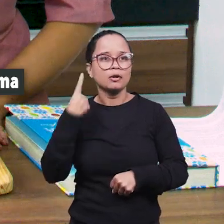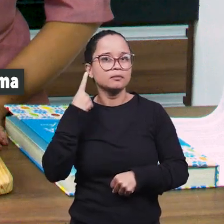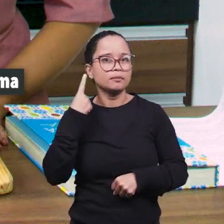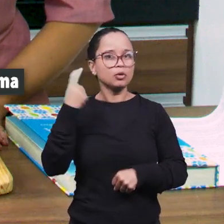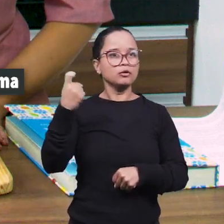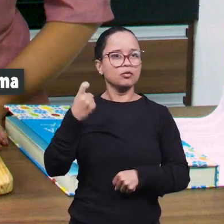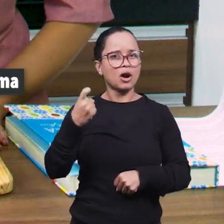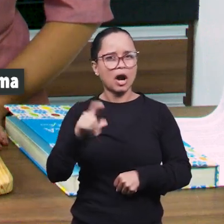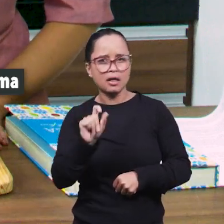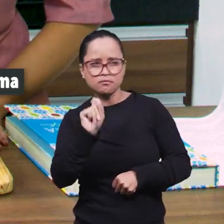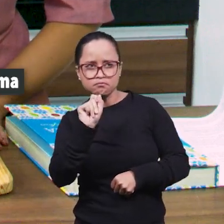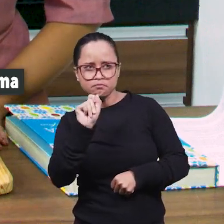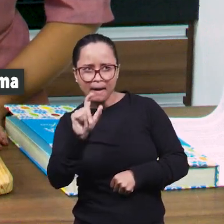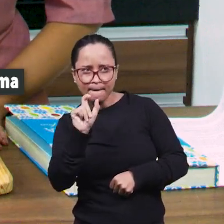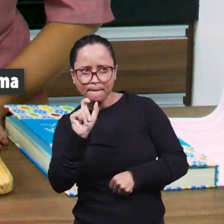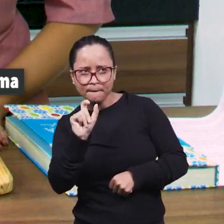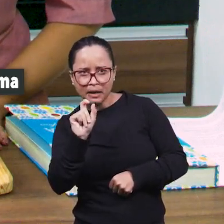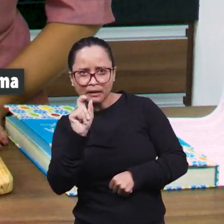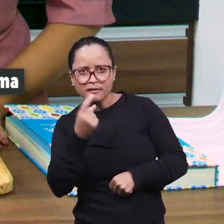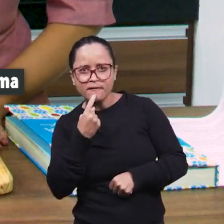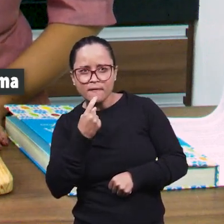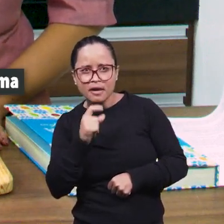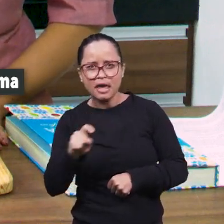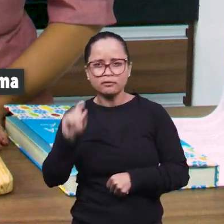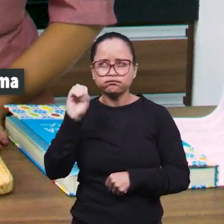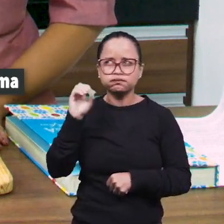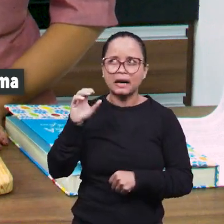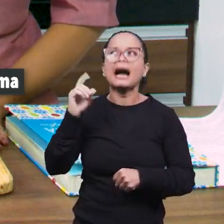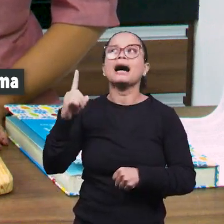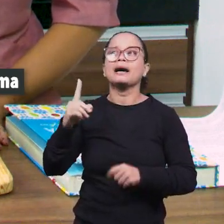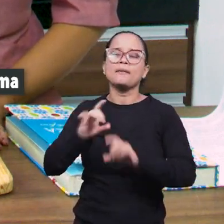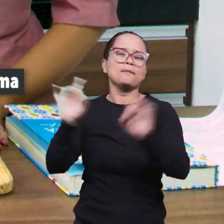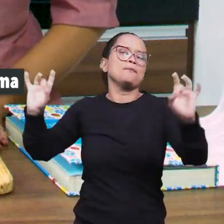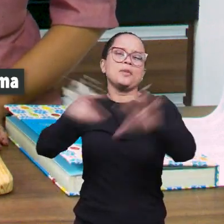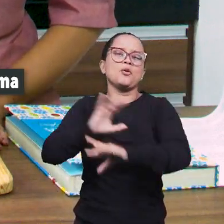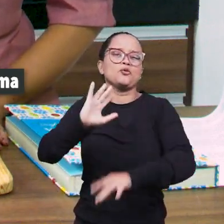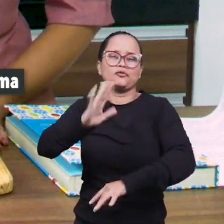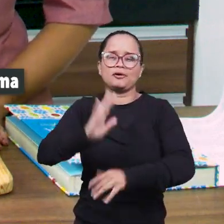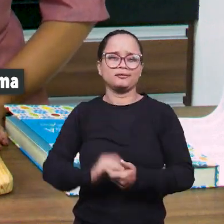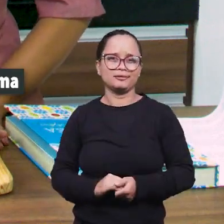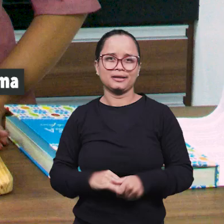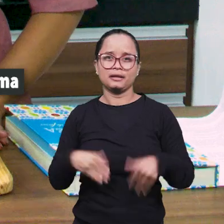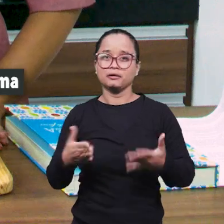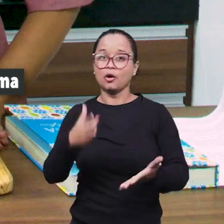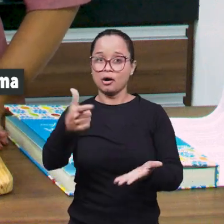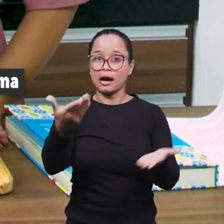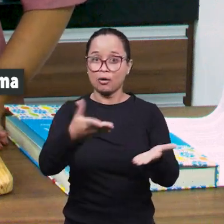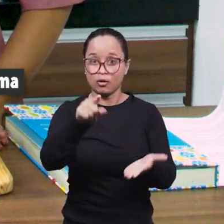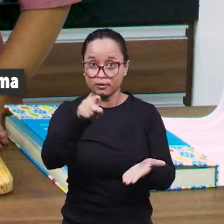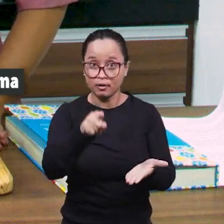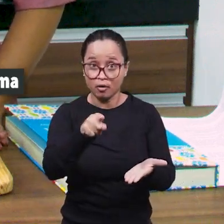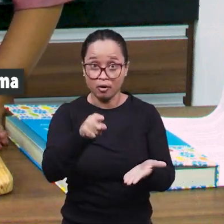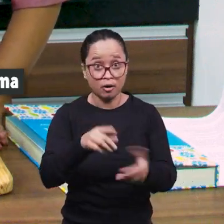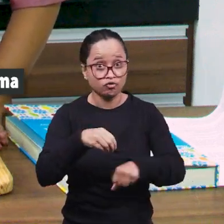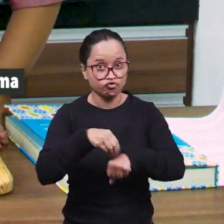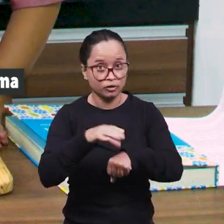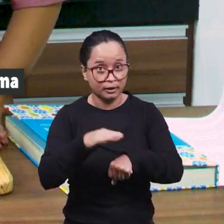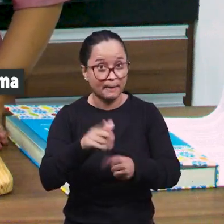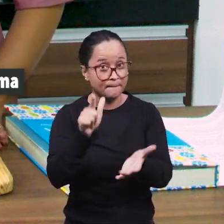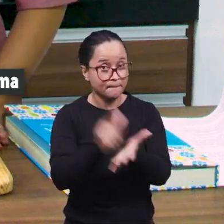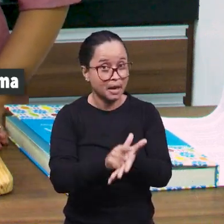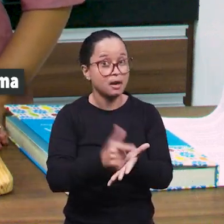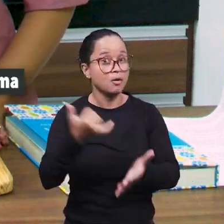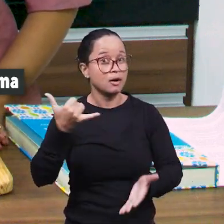é só servir e já tá tudo pronto. E aí, papel e caneta na mão para vocês anotarem